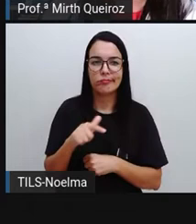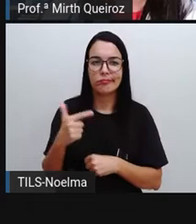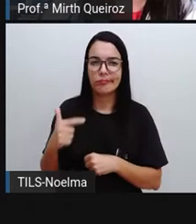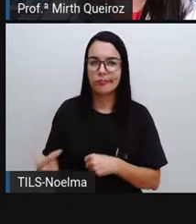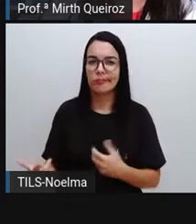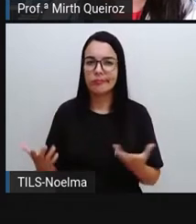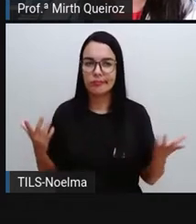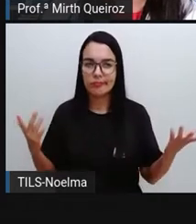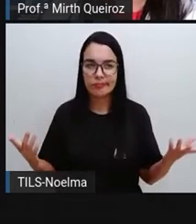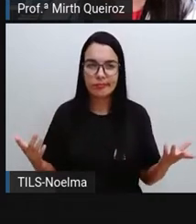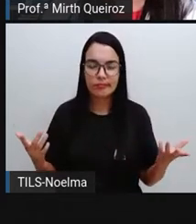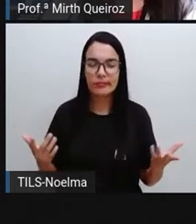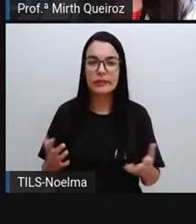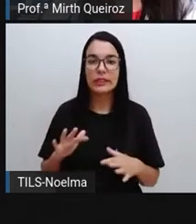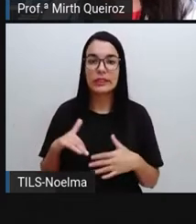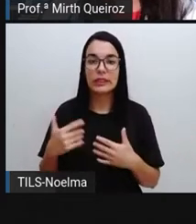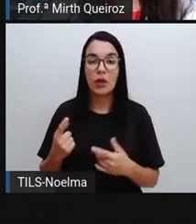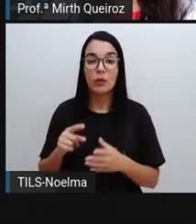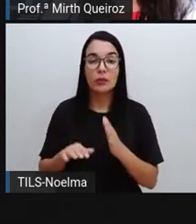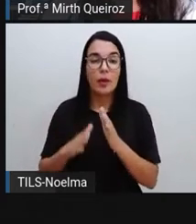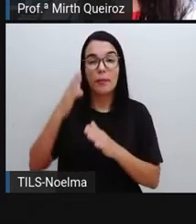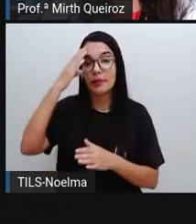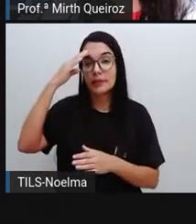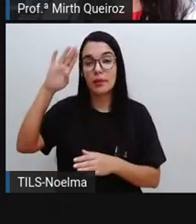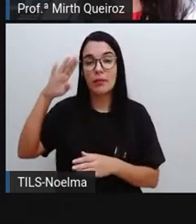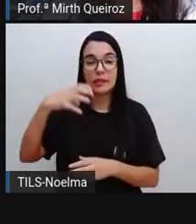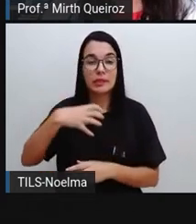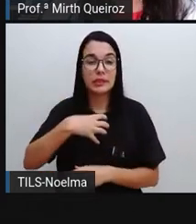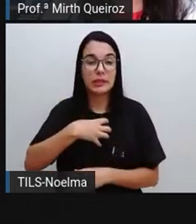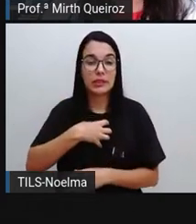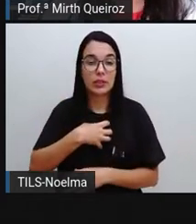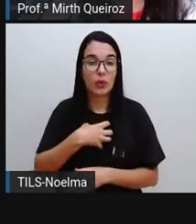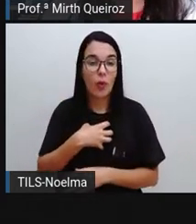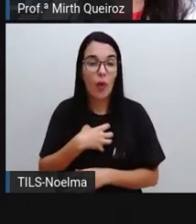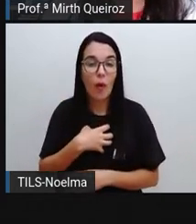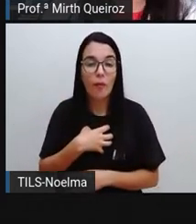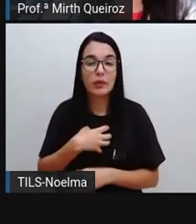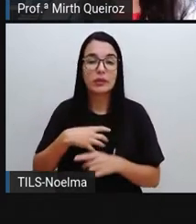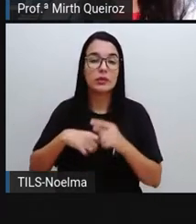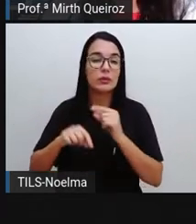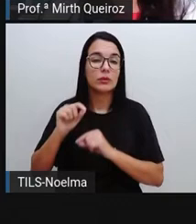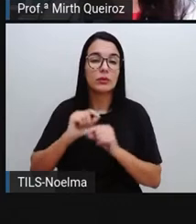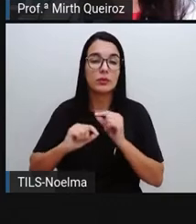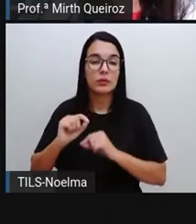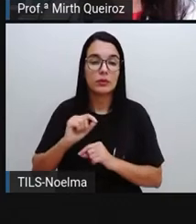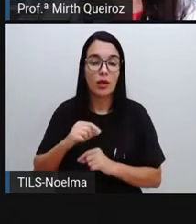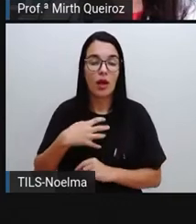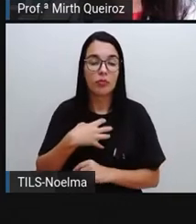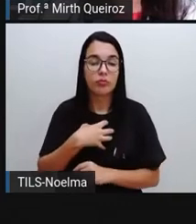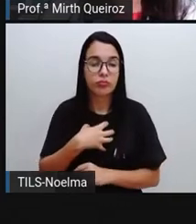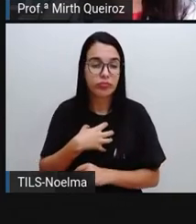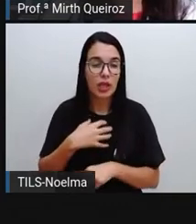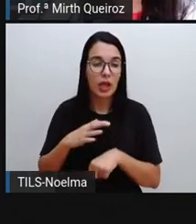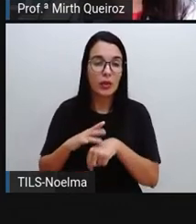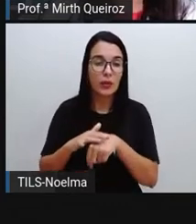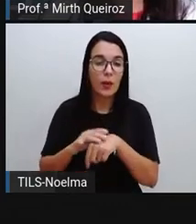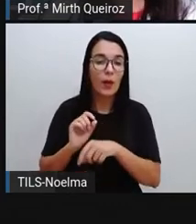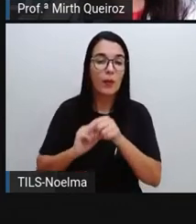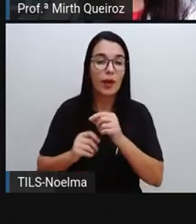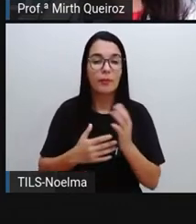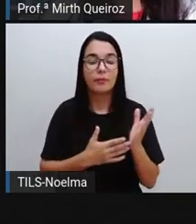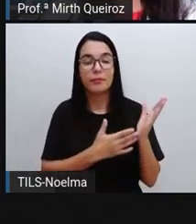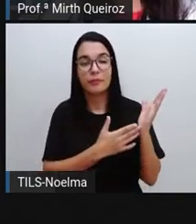identificado pelo ser humano. E os principais doenças que identificavam essas no caso a doença